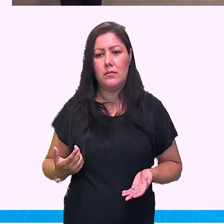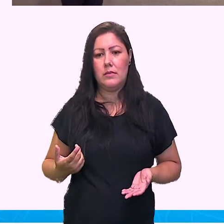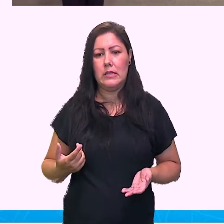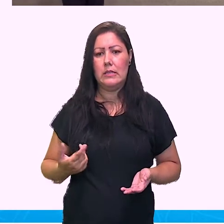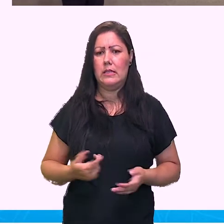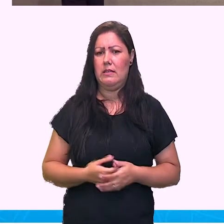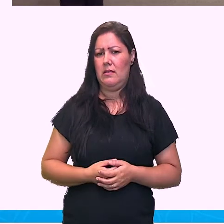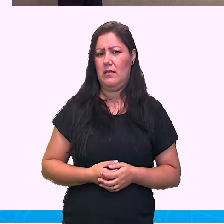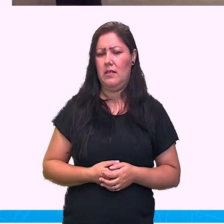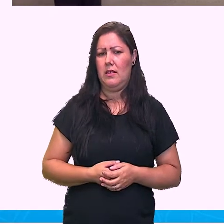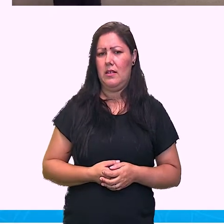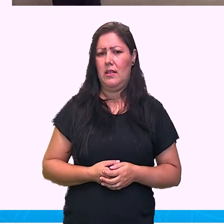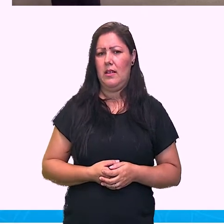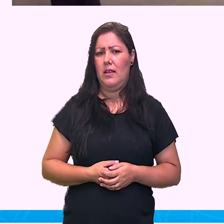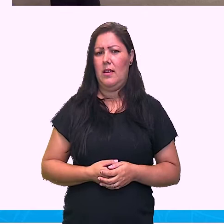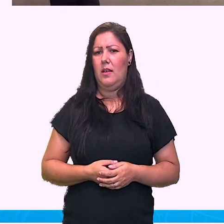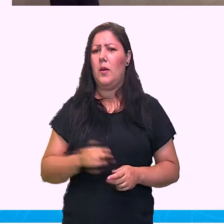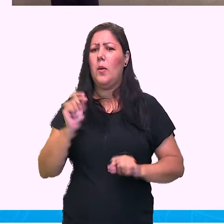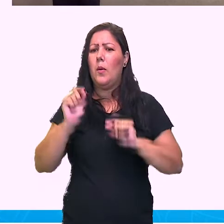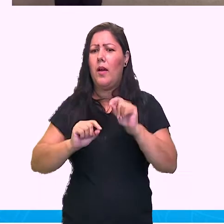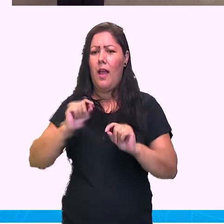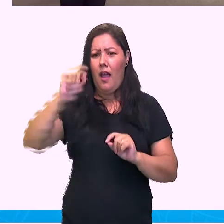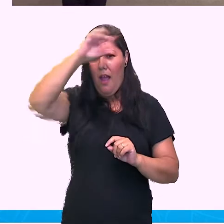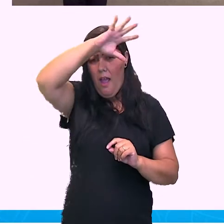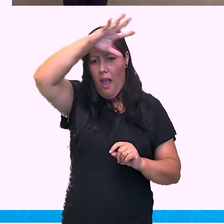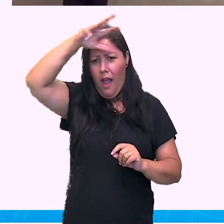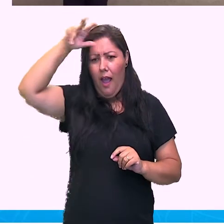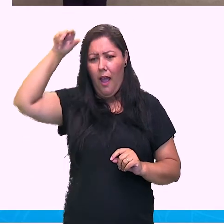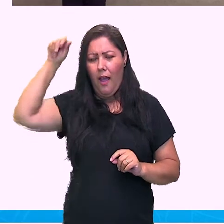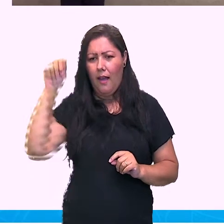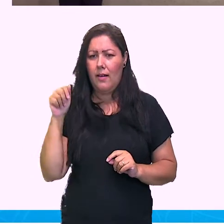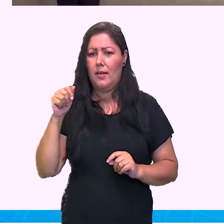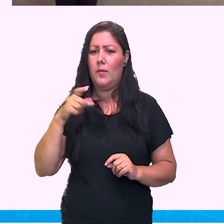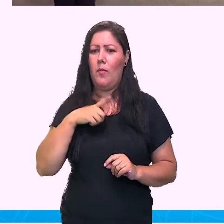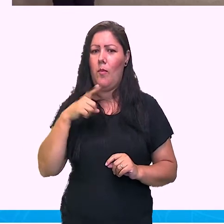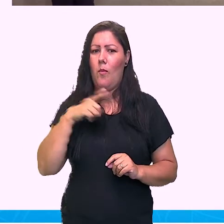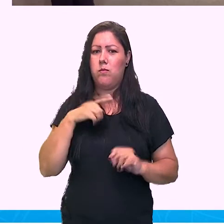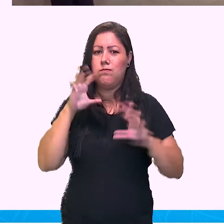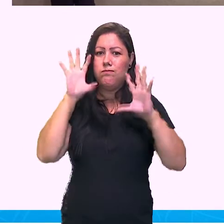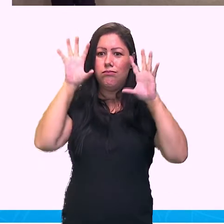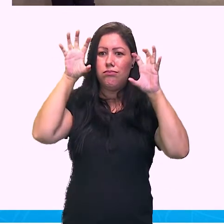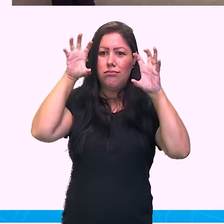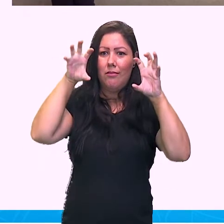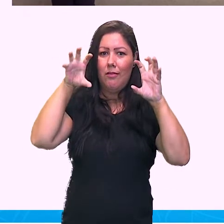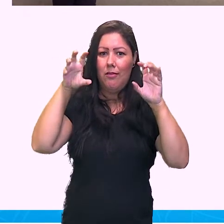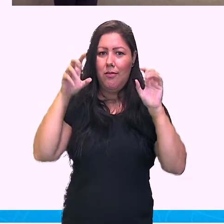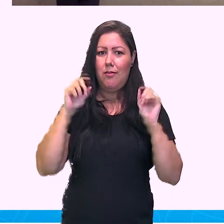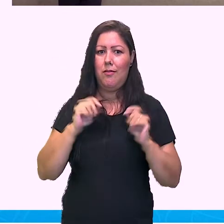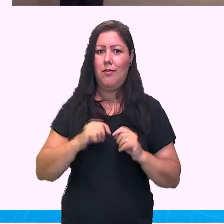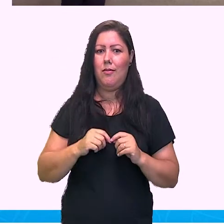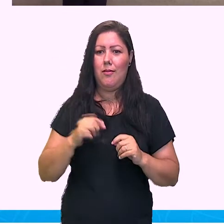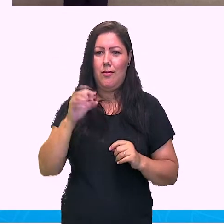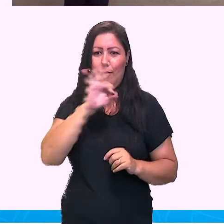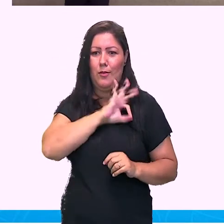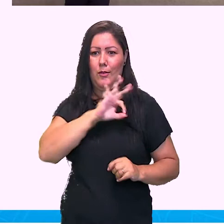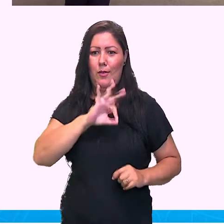é que você me coloca uma onça na Amazonas? O maior mamífero.